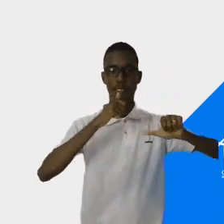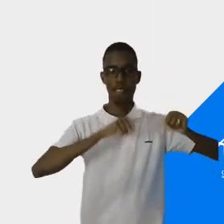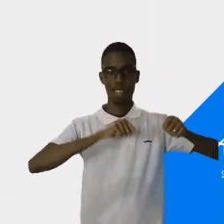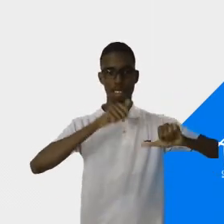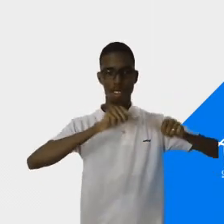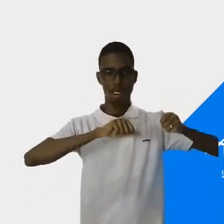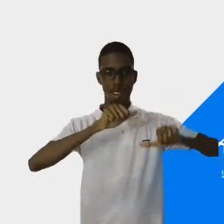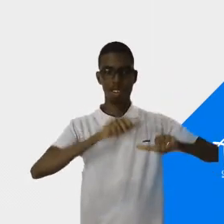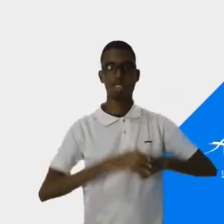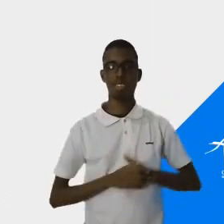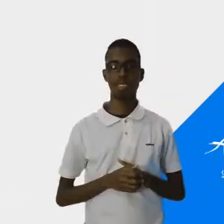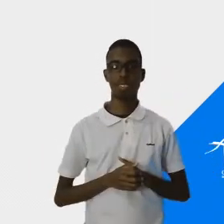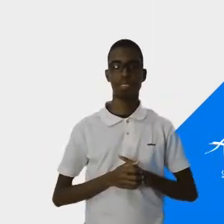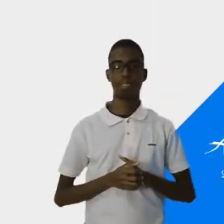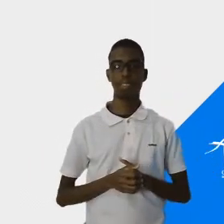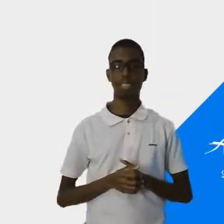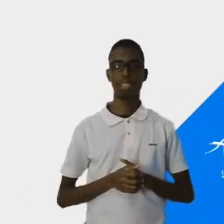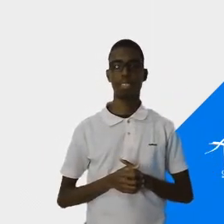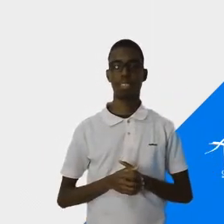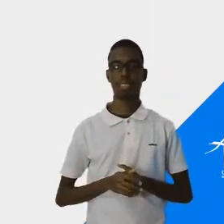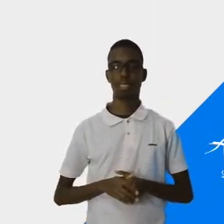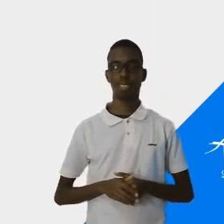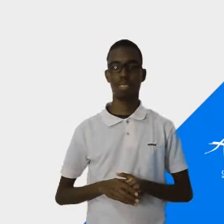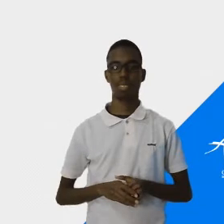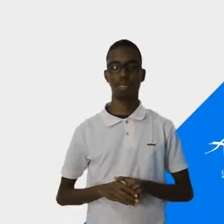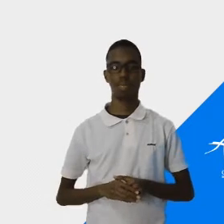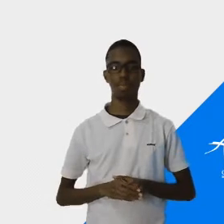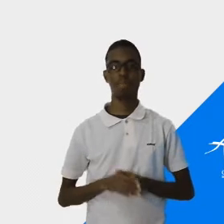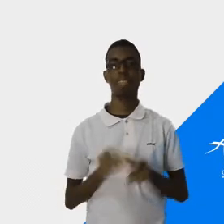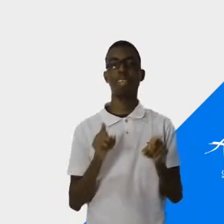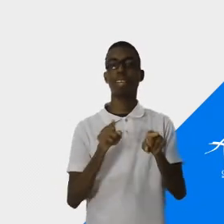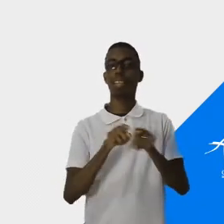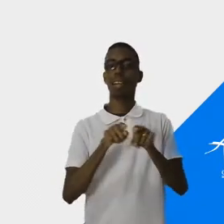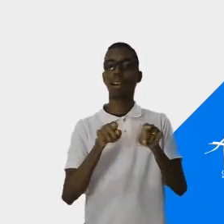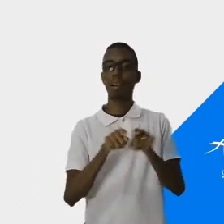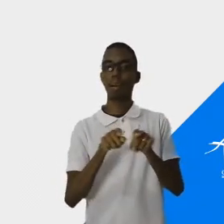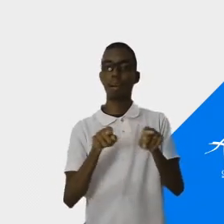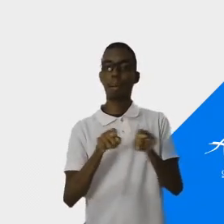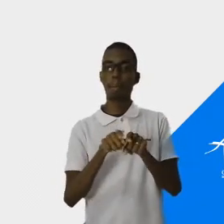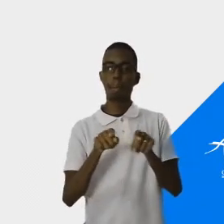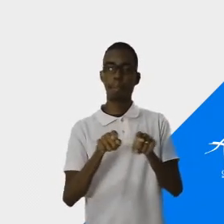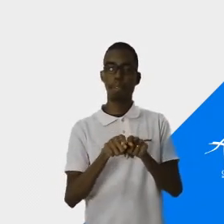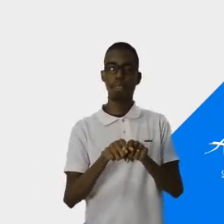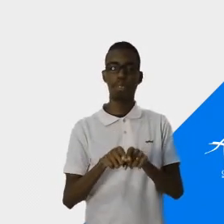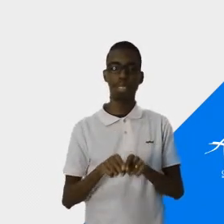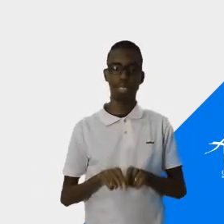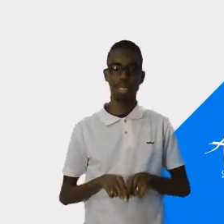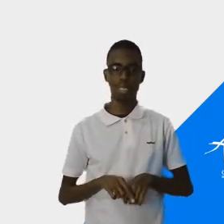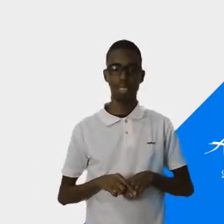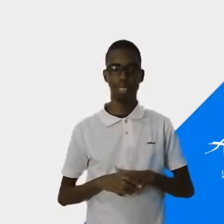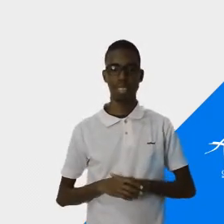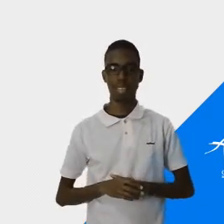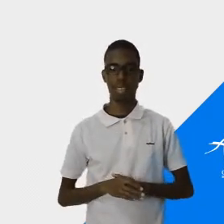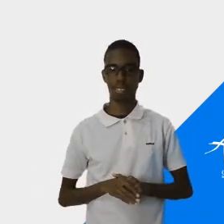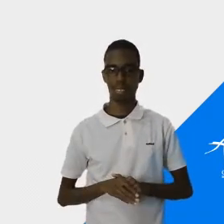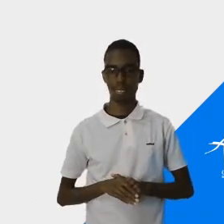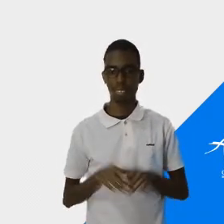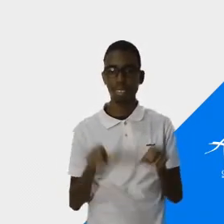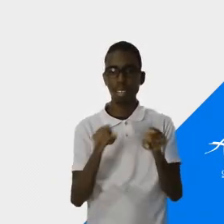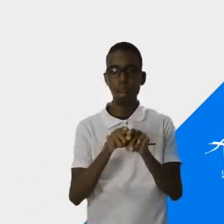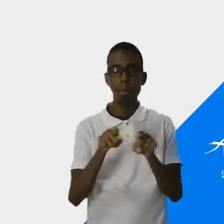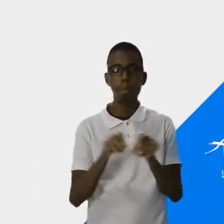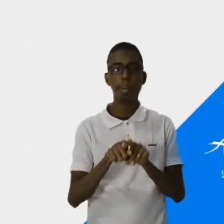de avanços? E quais são os desafios e perspectivas, né, que a área da avaliação psicológica no trânsito tem